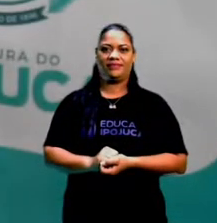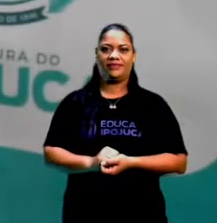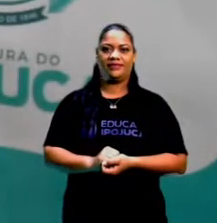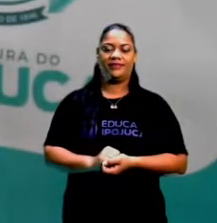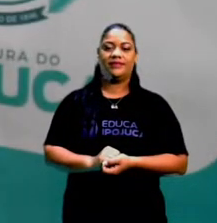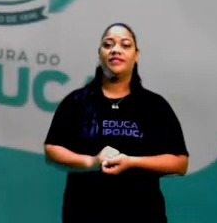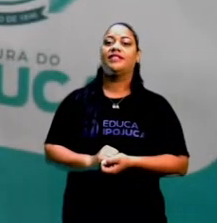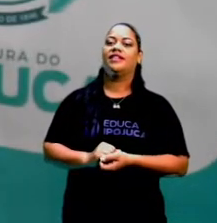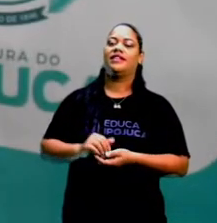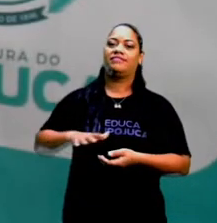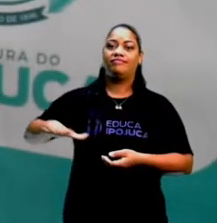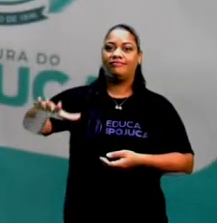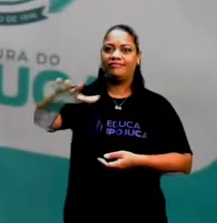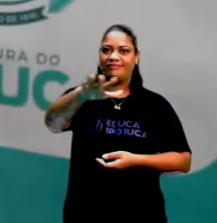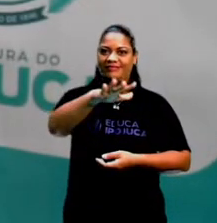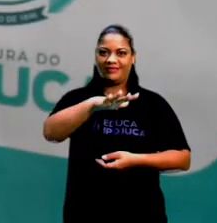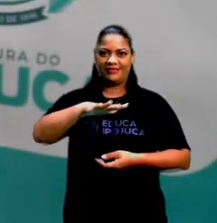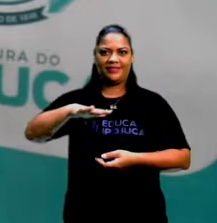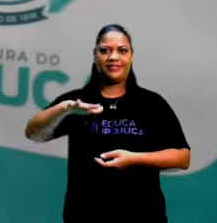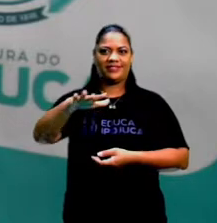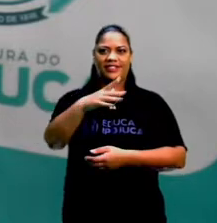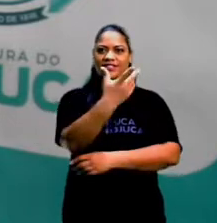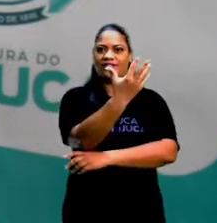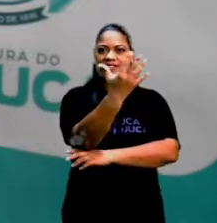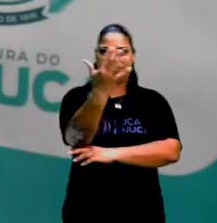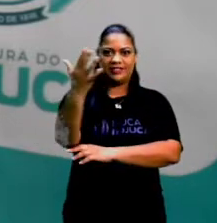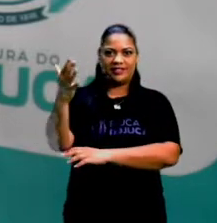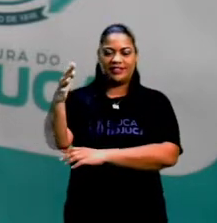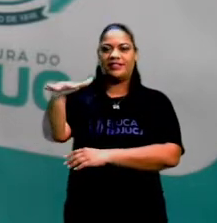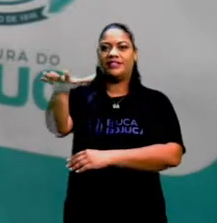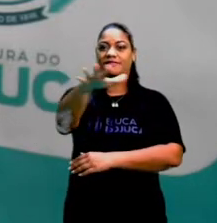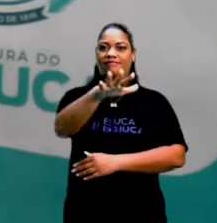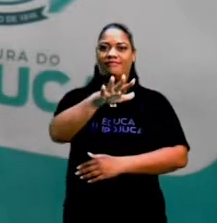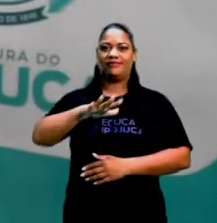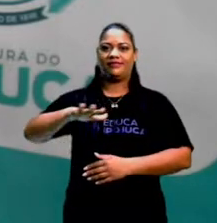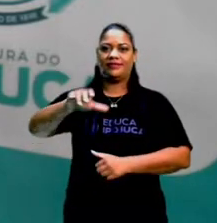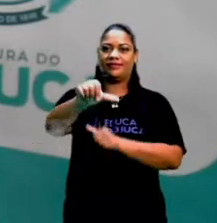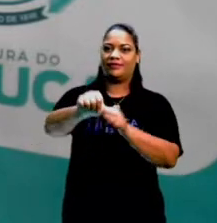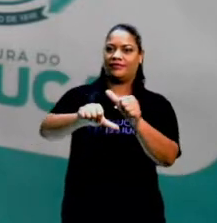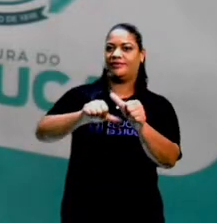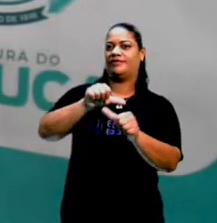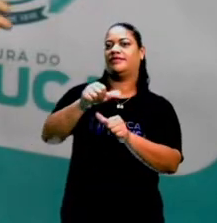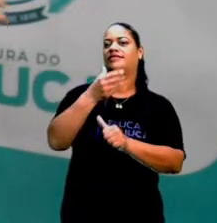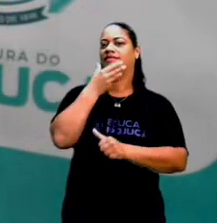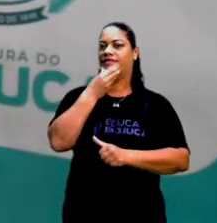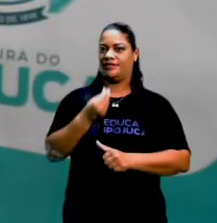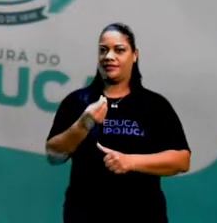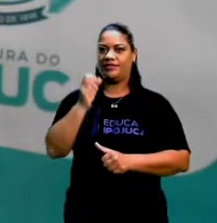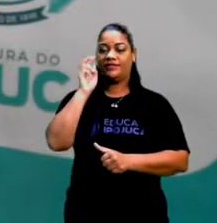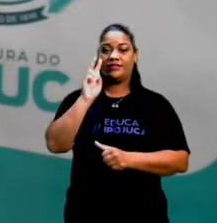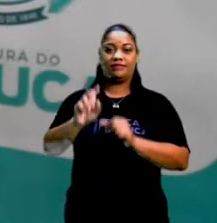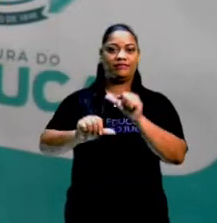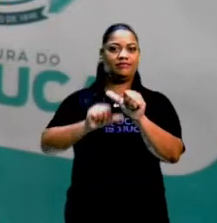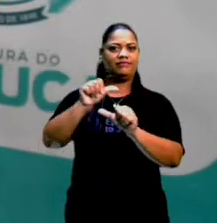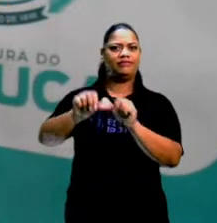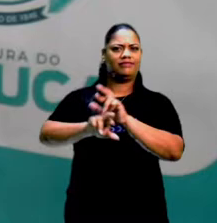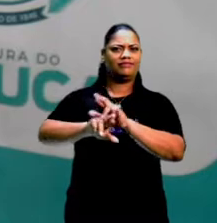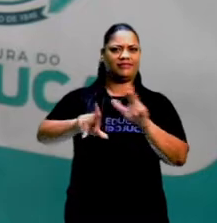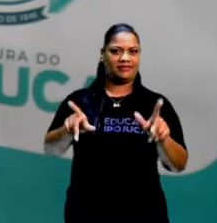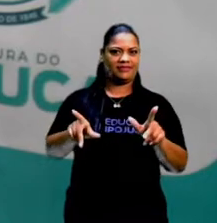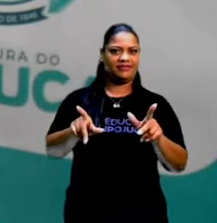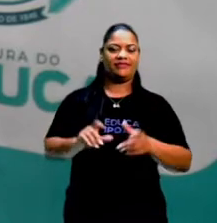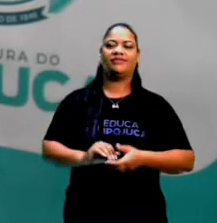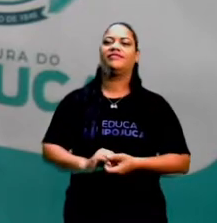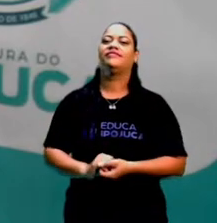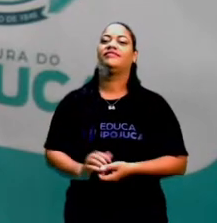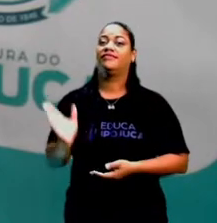paisagem natural e paisagem cultural. Então, vamos ver a diferença entre uma e outra. Então vamos lá